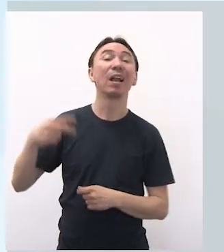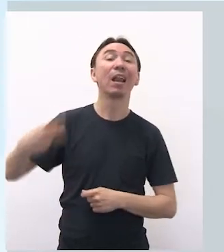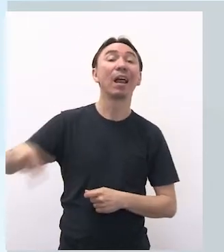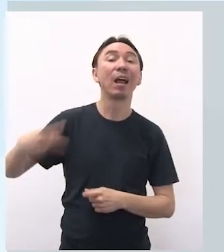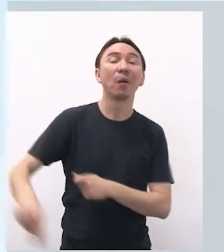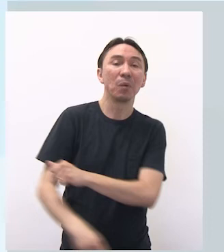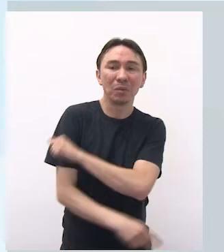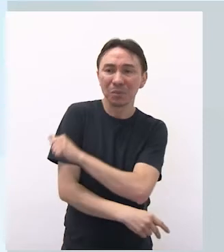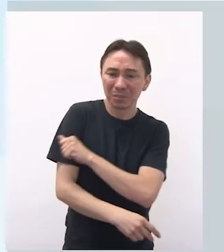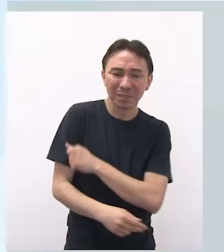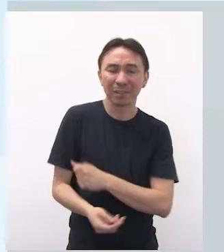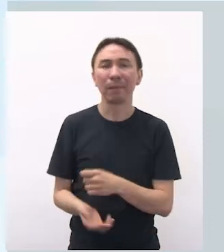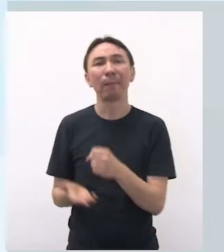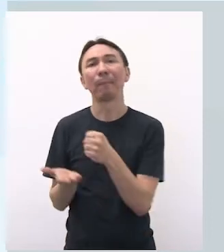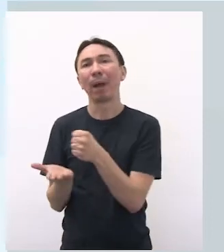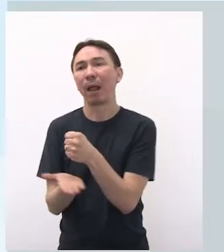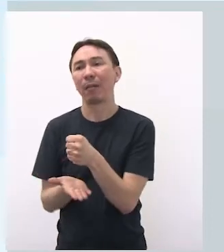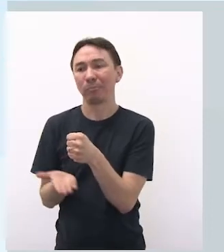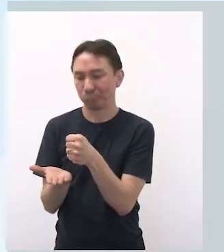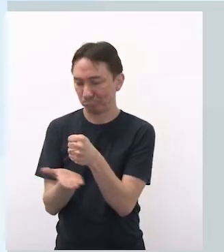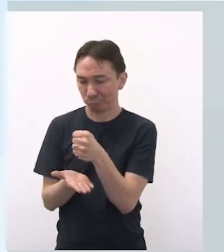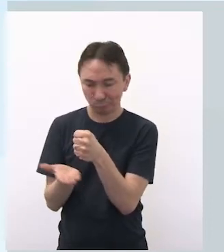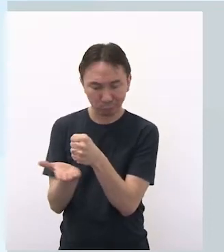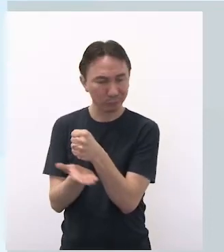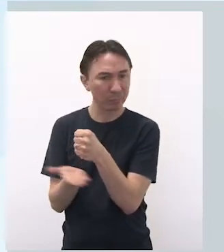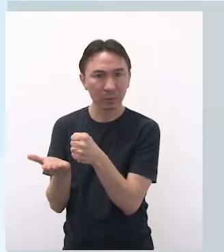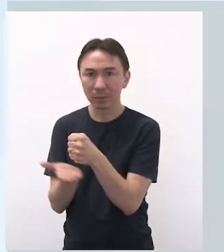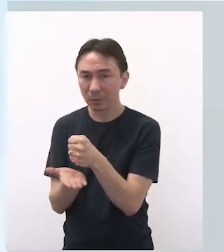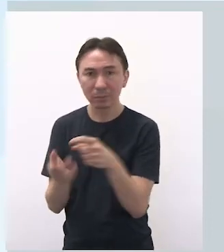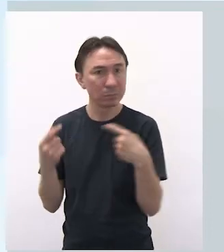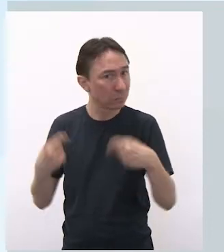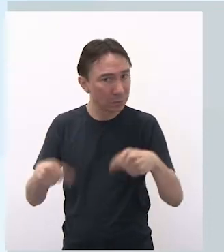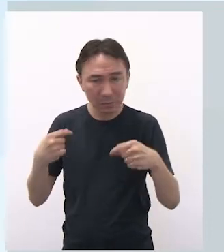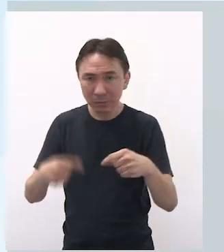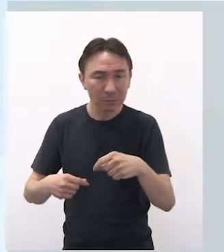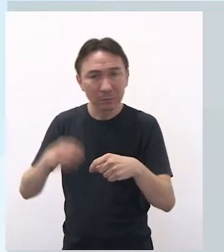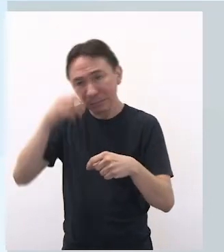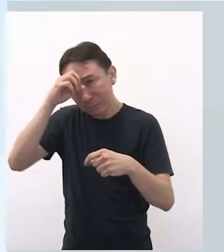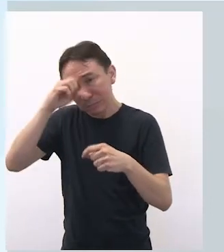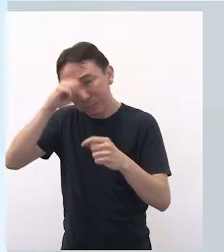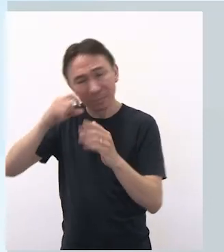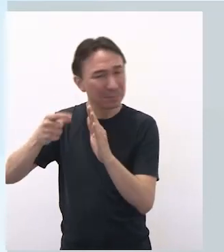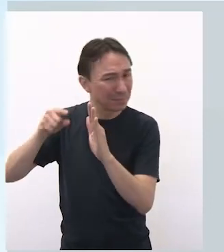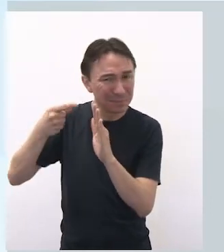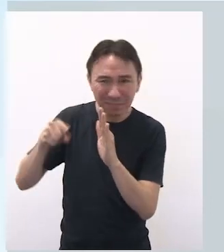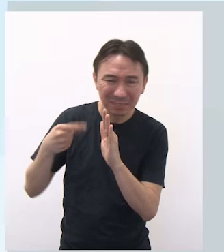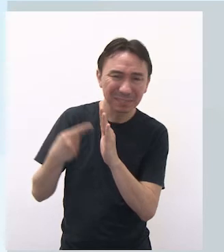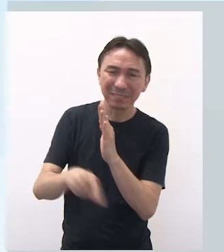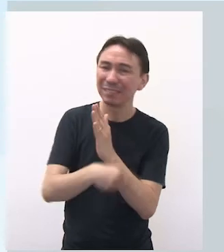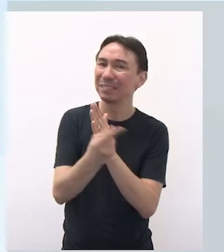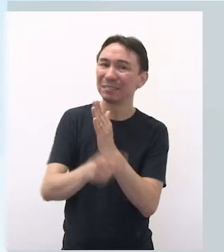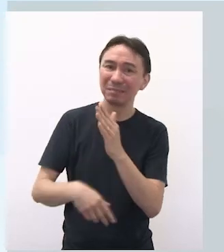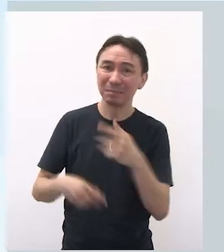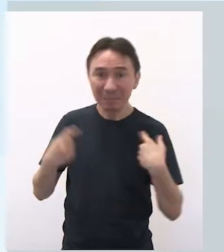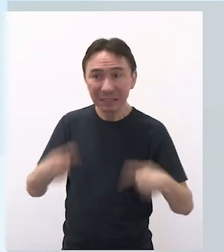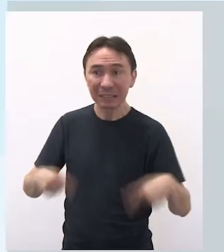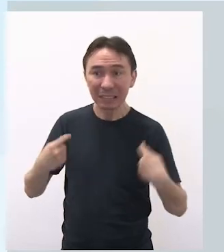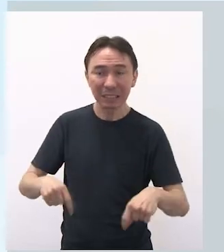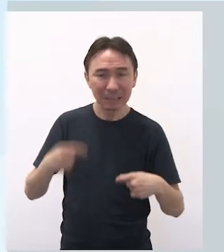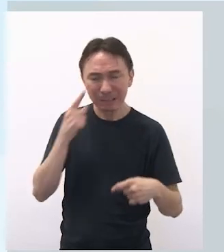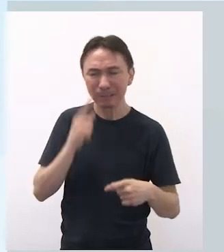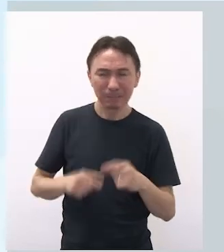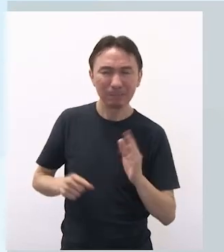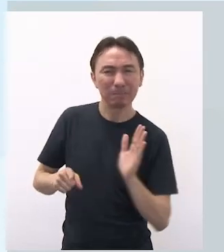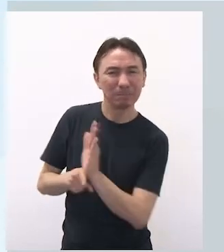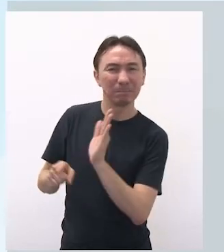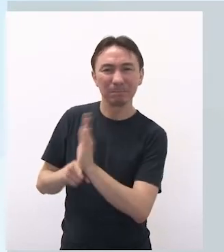no básico, que precisa aprender, que precisa recuperar alguma aprendizagem, mas eu também